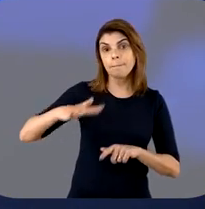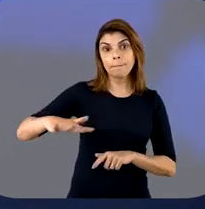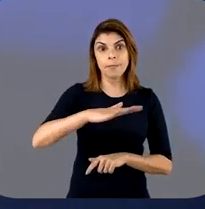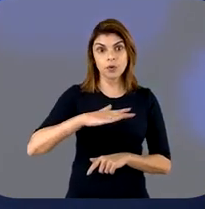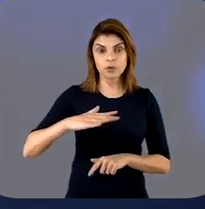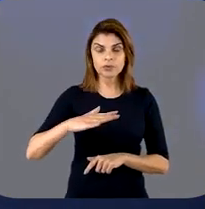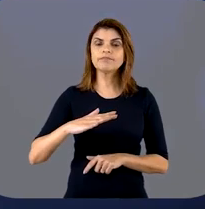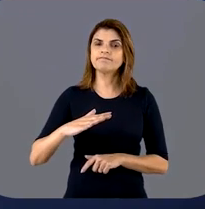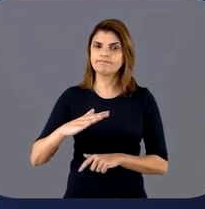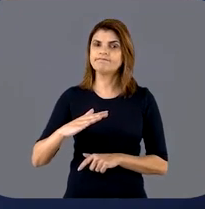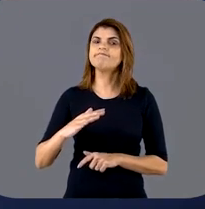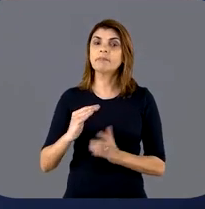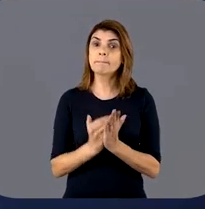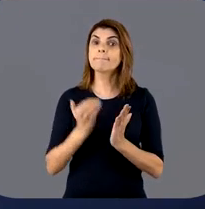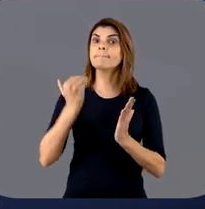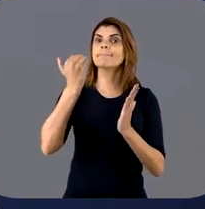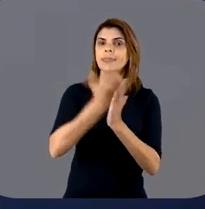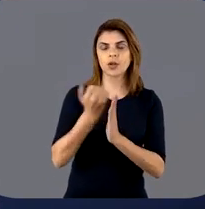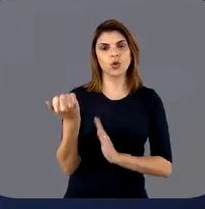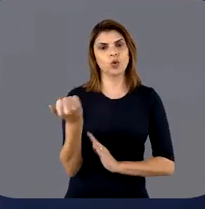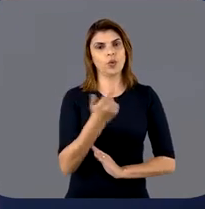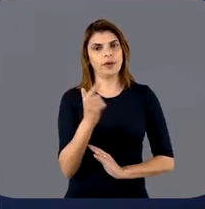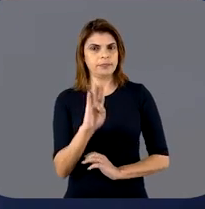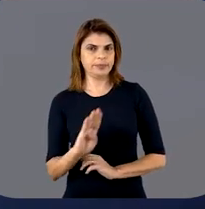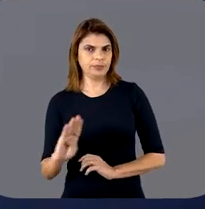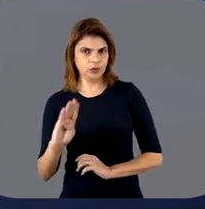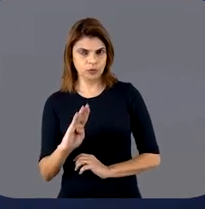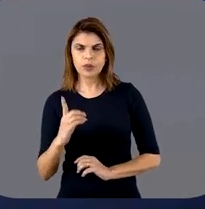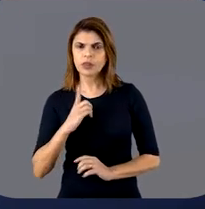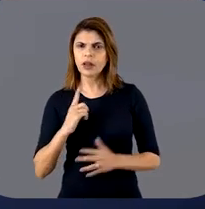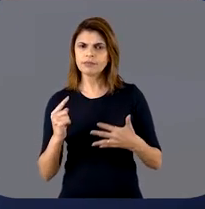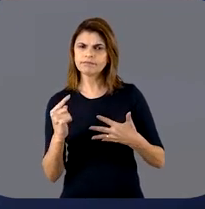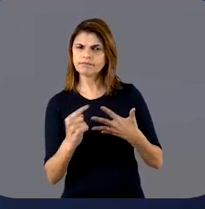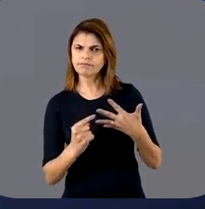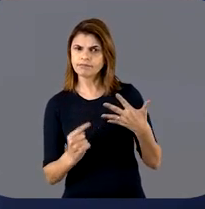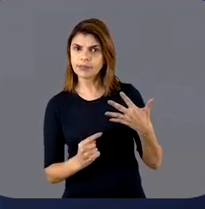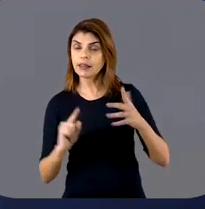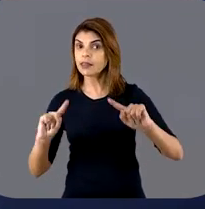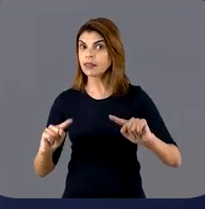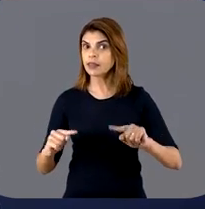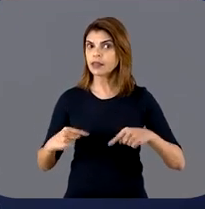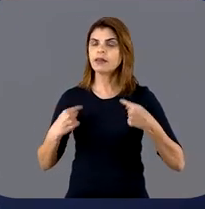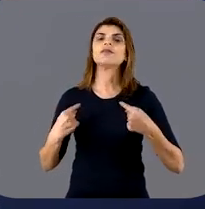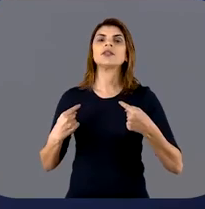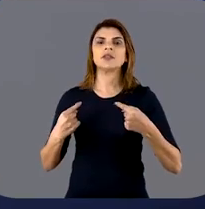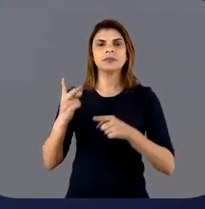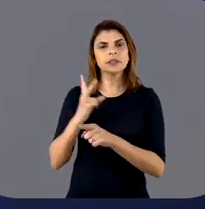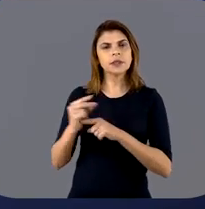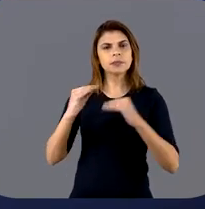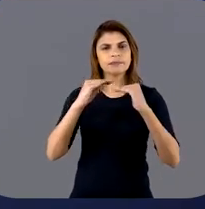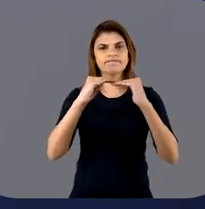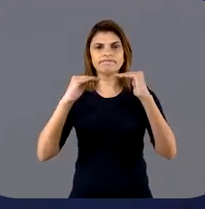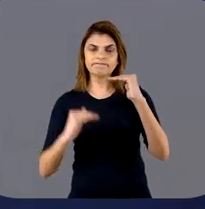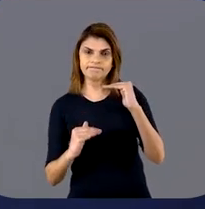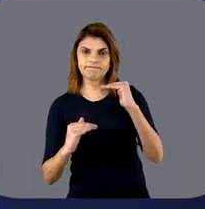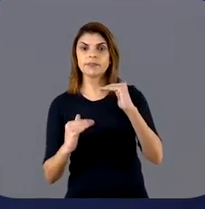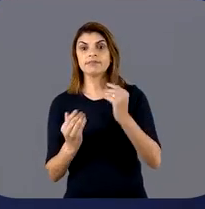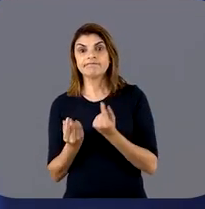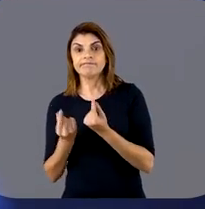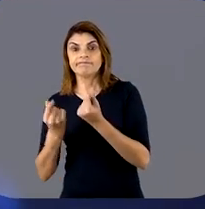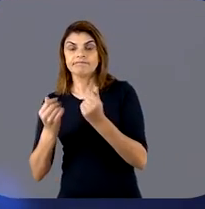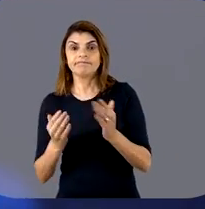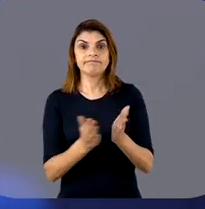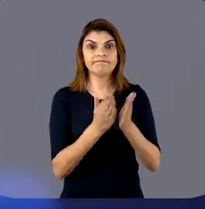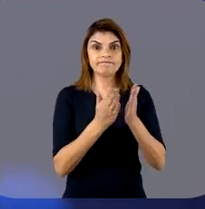vai além do aspecto biológico. Exige também, entre outros desafios, superar desigualdades sociais